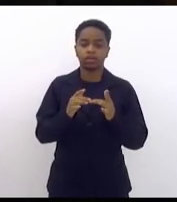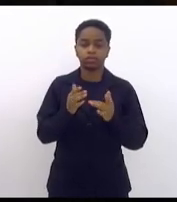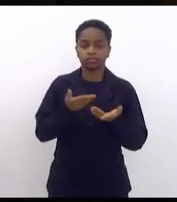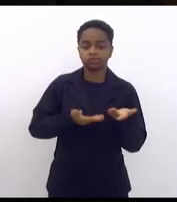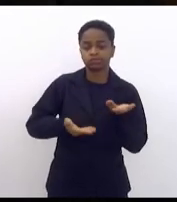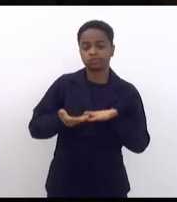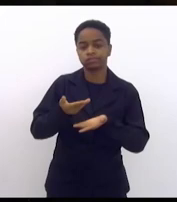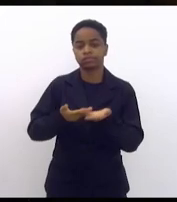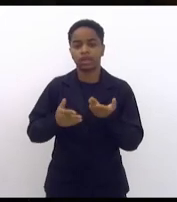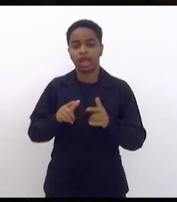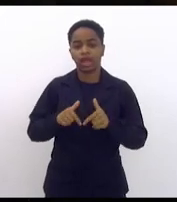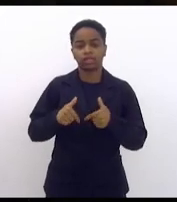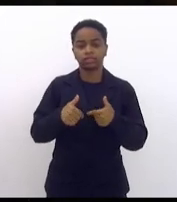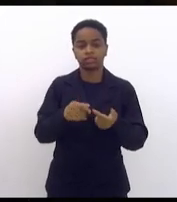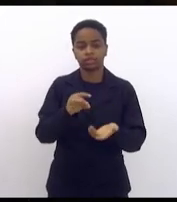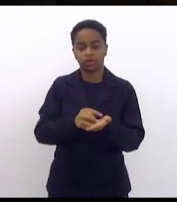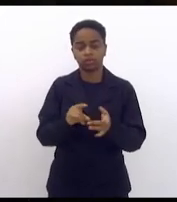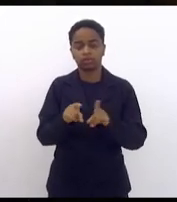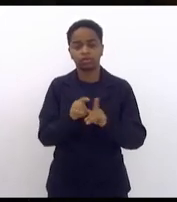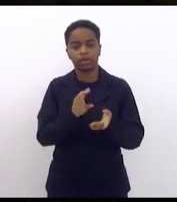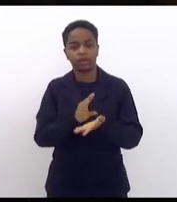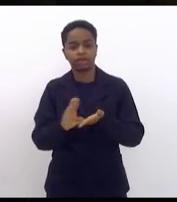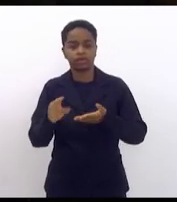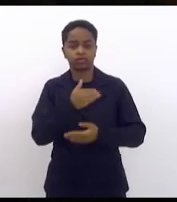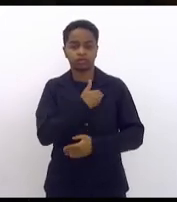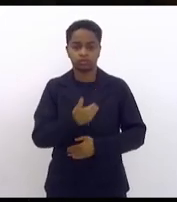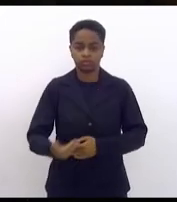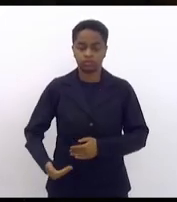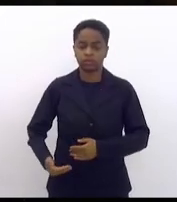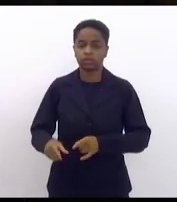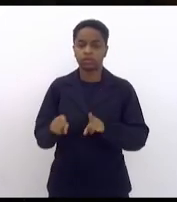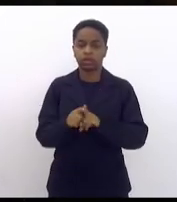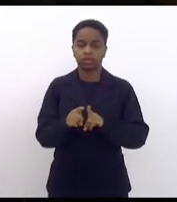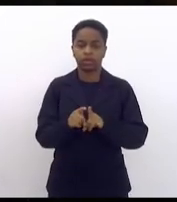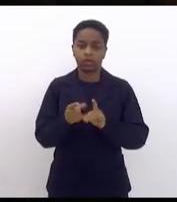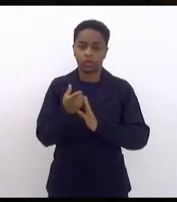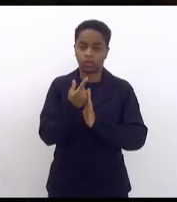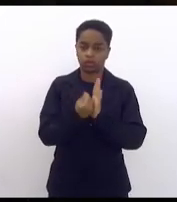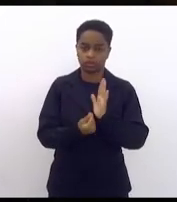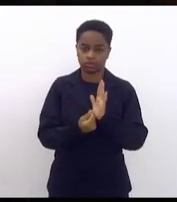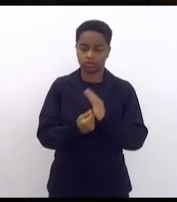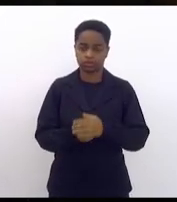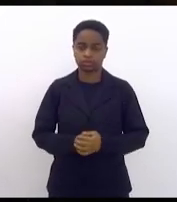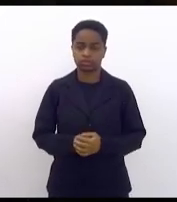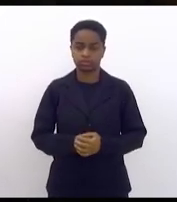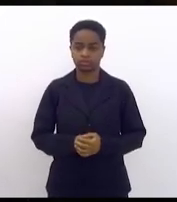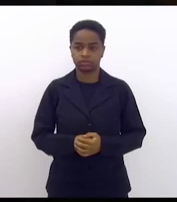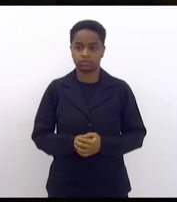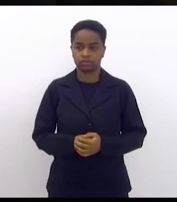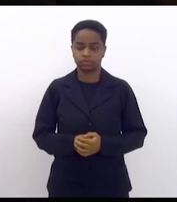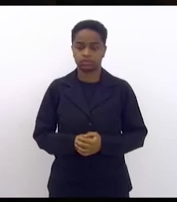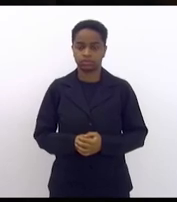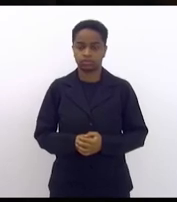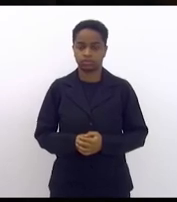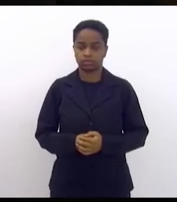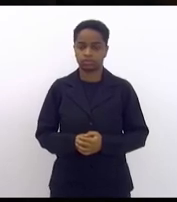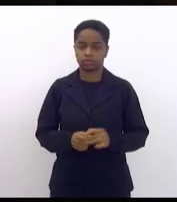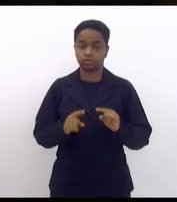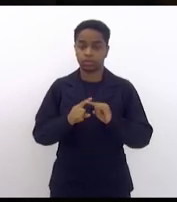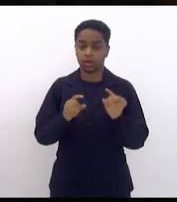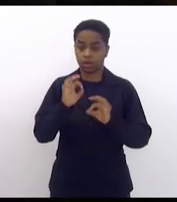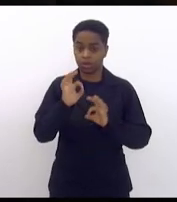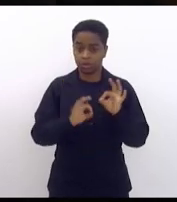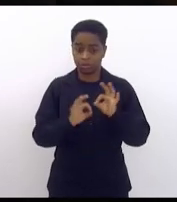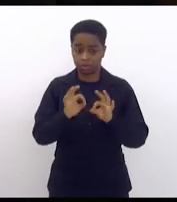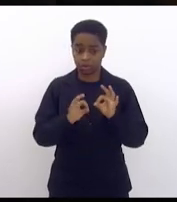com ações concretas, com investimentos públicos e com o próprio orçamento. Mas ele está aqui, já é um